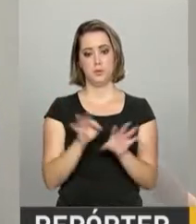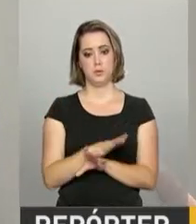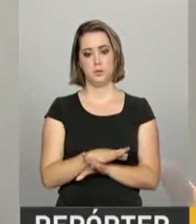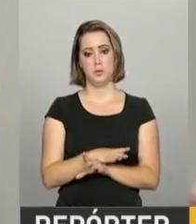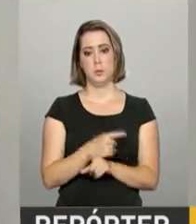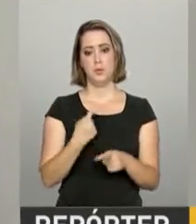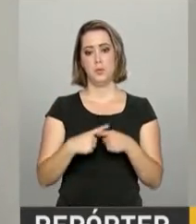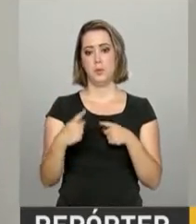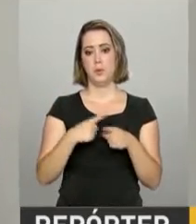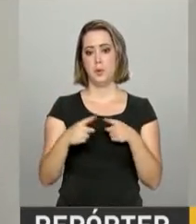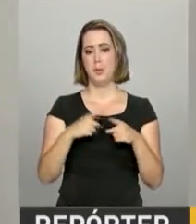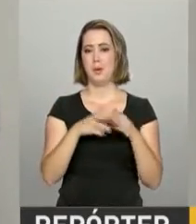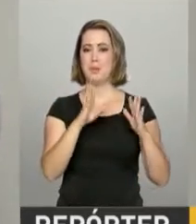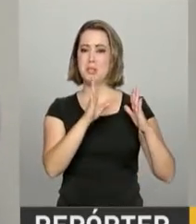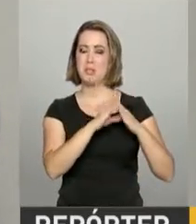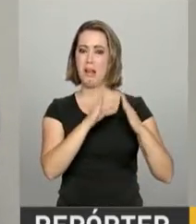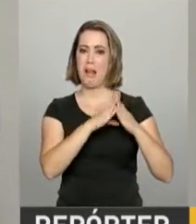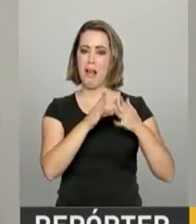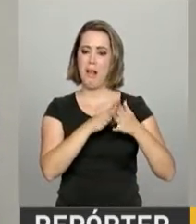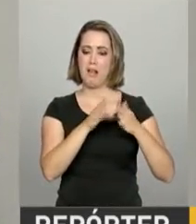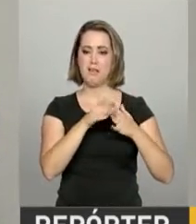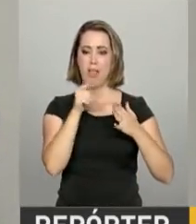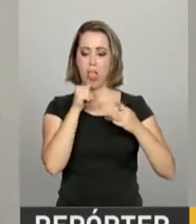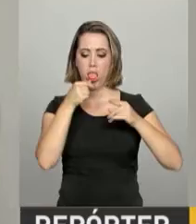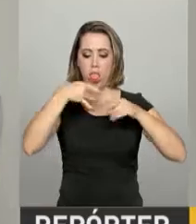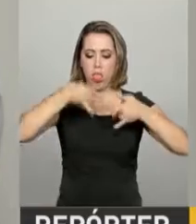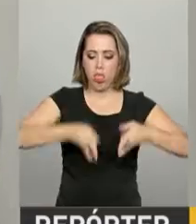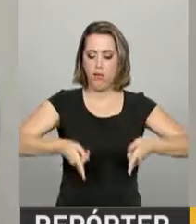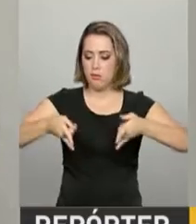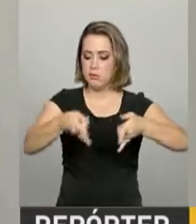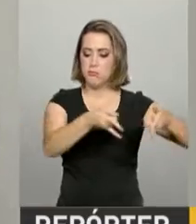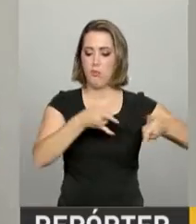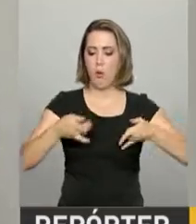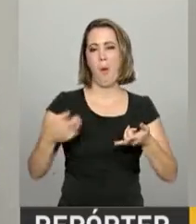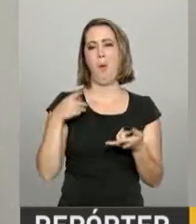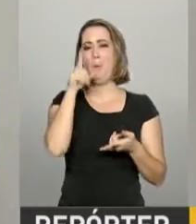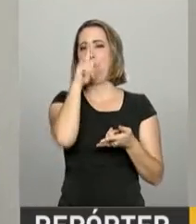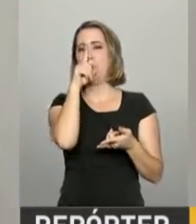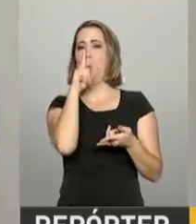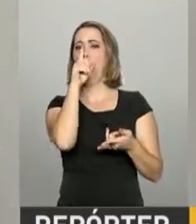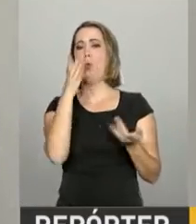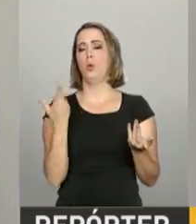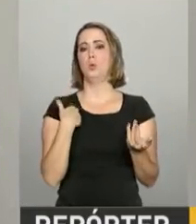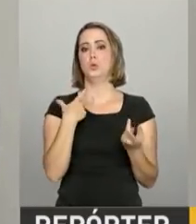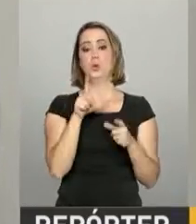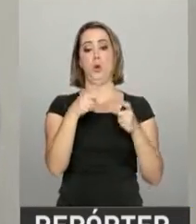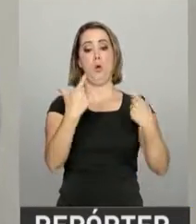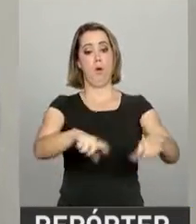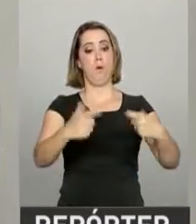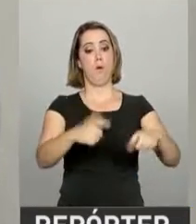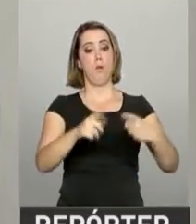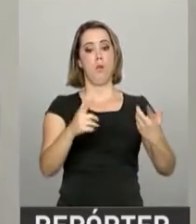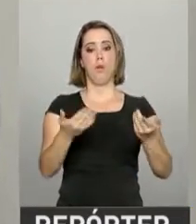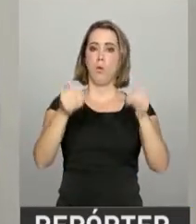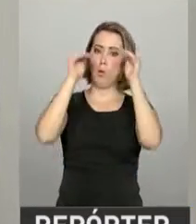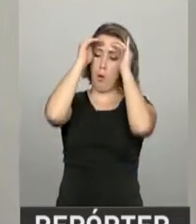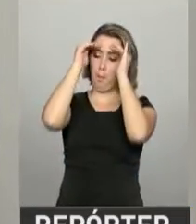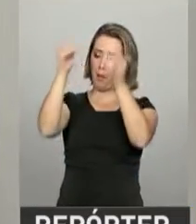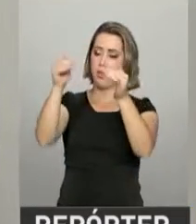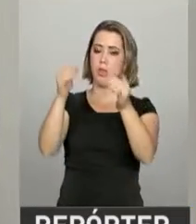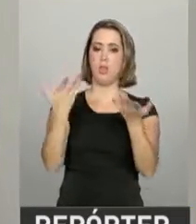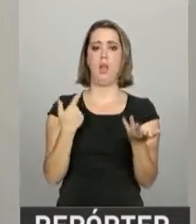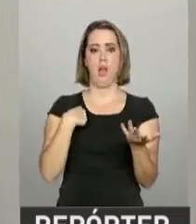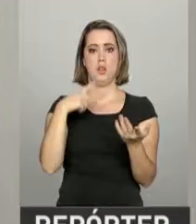palafitas vamos querer tirar a população da área de risco nós teremos que aquele empreendimento vai receber o nome de em homenagem a alguém